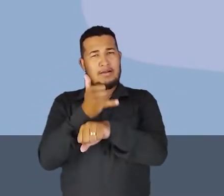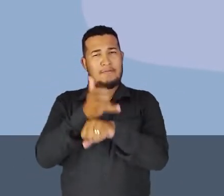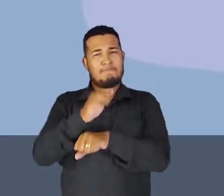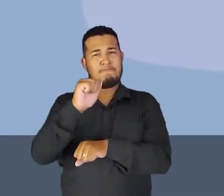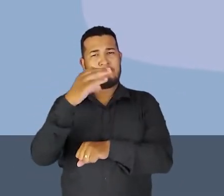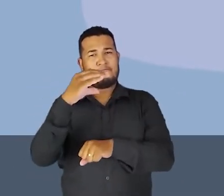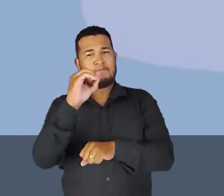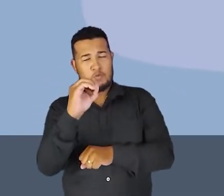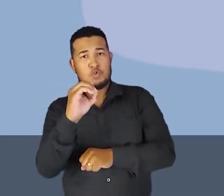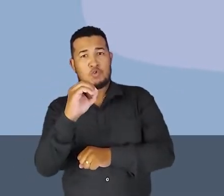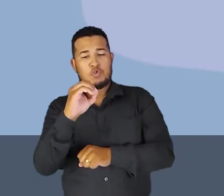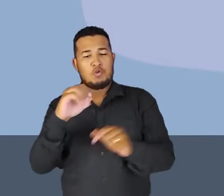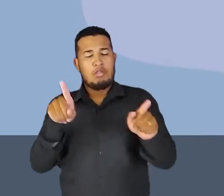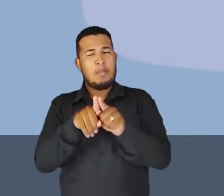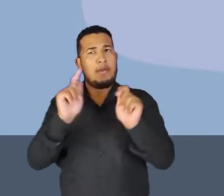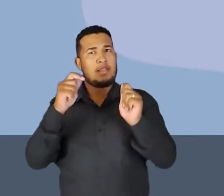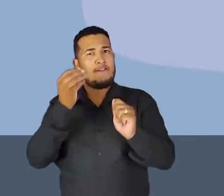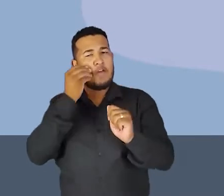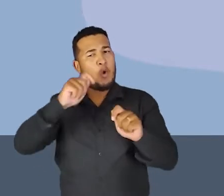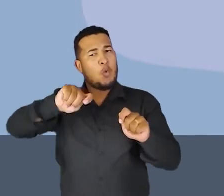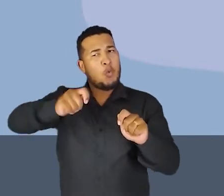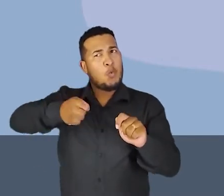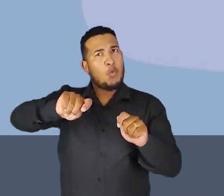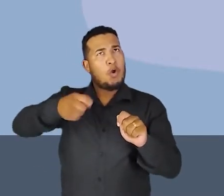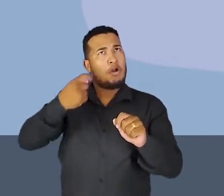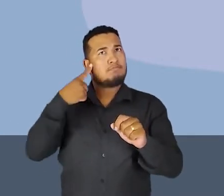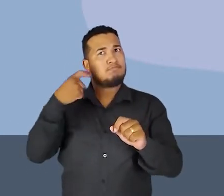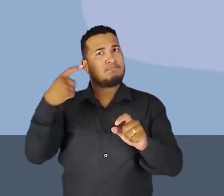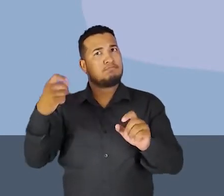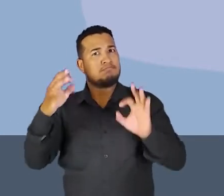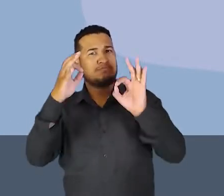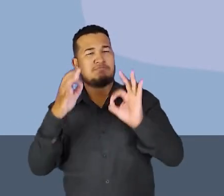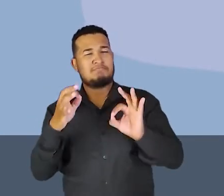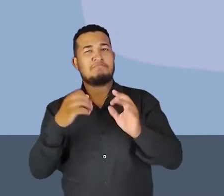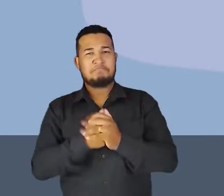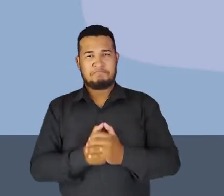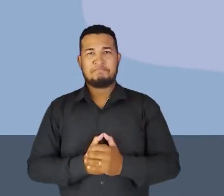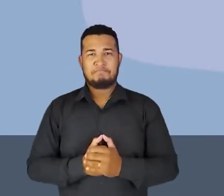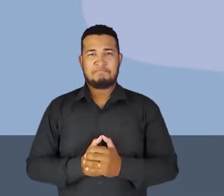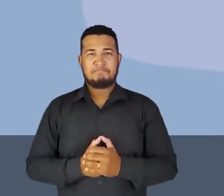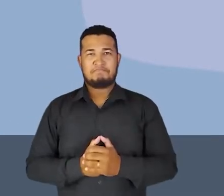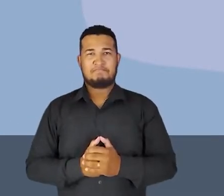tubos que são afinados. Ó.